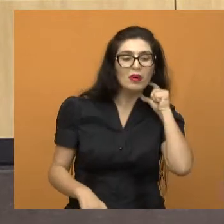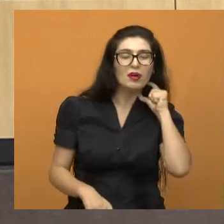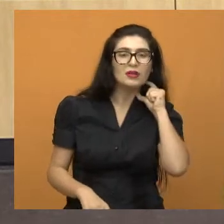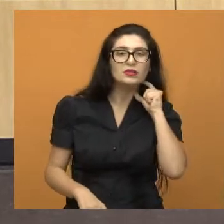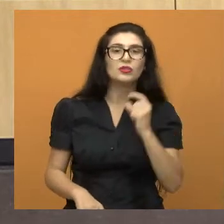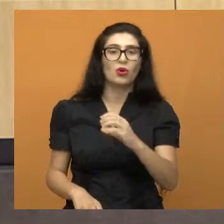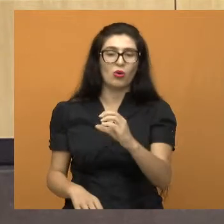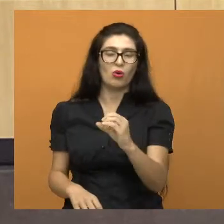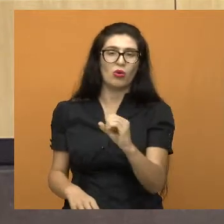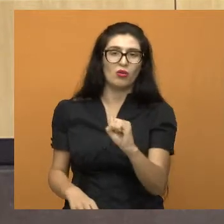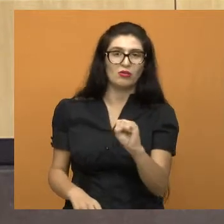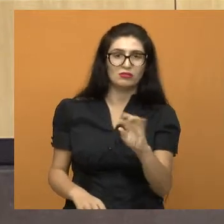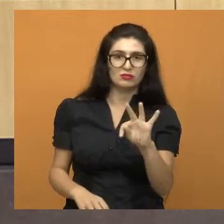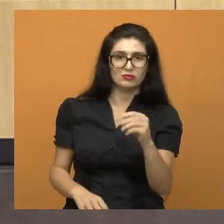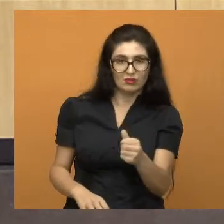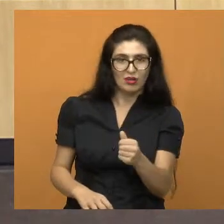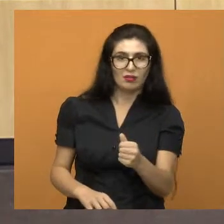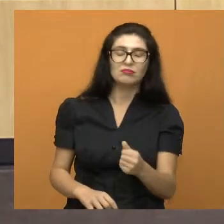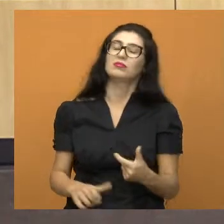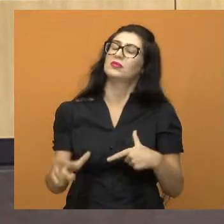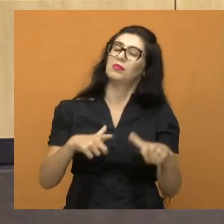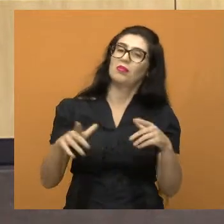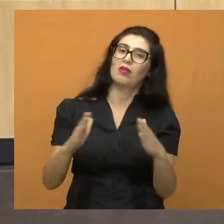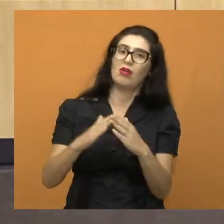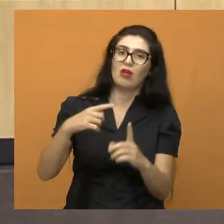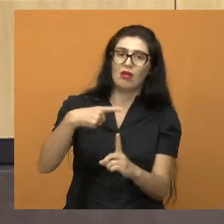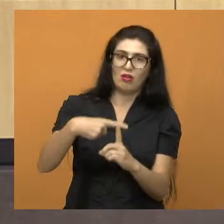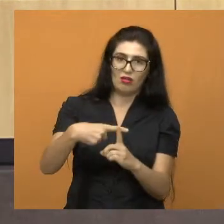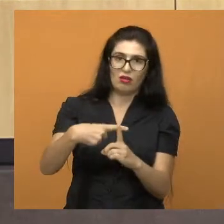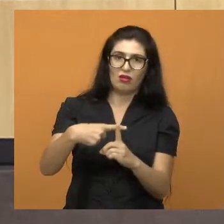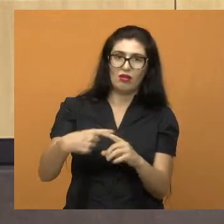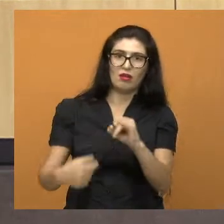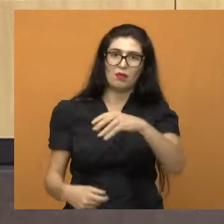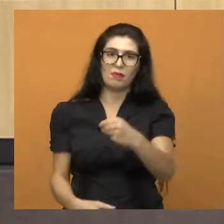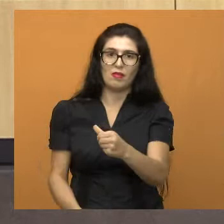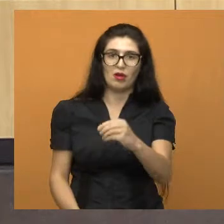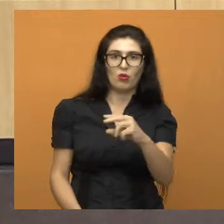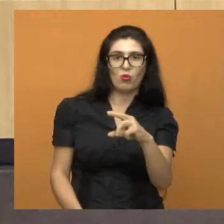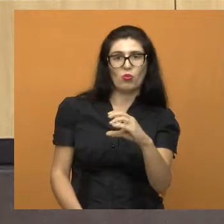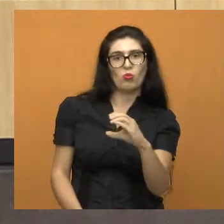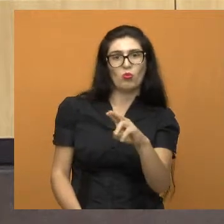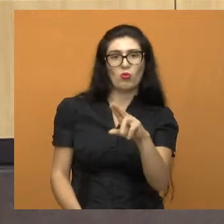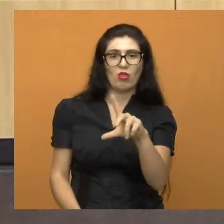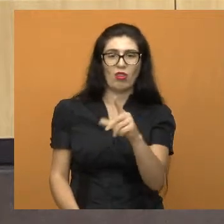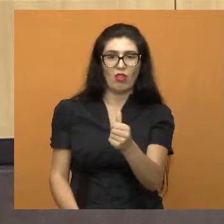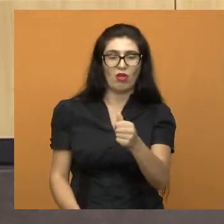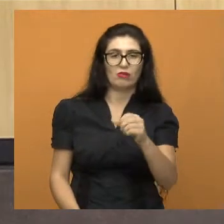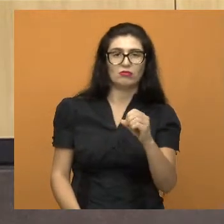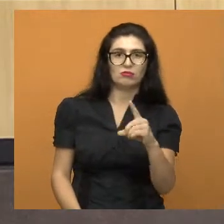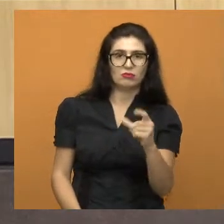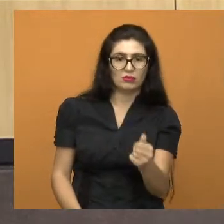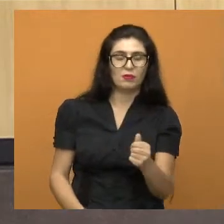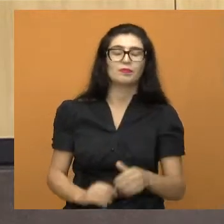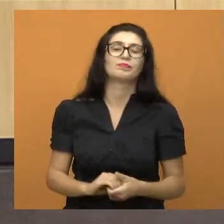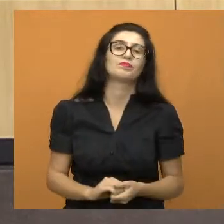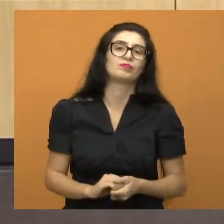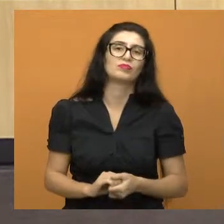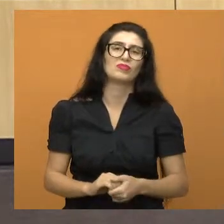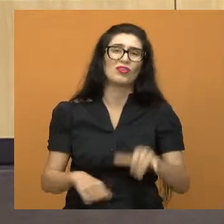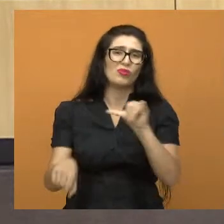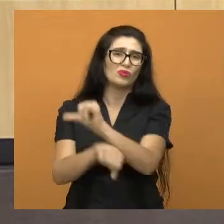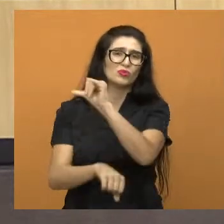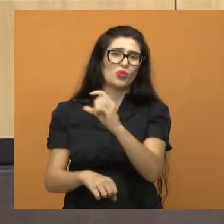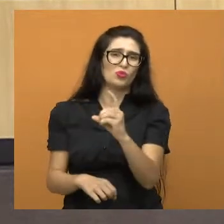Costa, pároco da Paróquia Imaculada Conceição, representando aqui o bispo diocesano Dom José Valmor